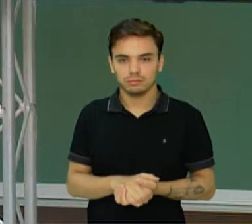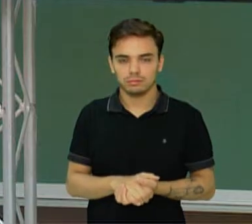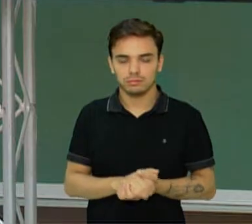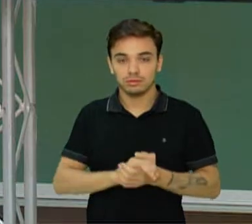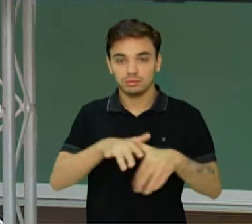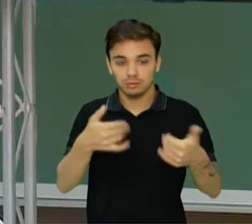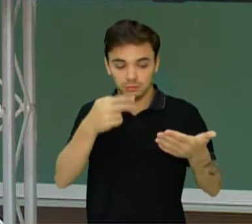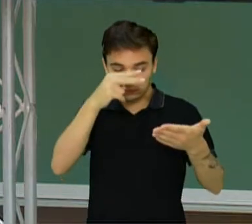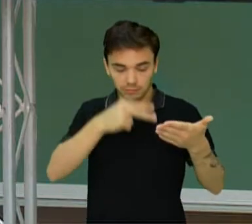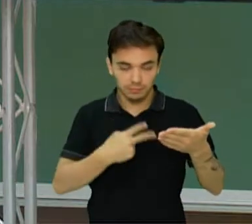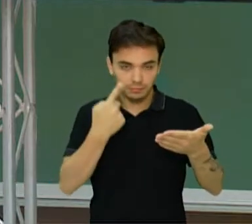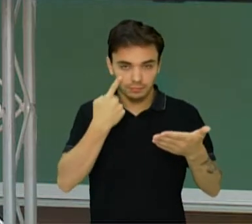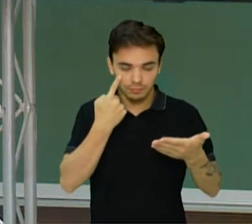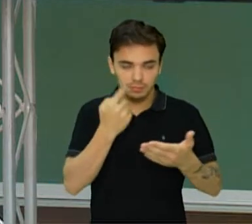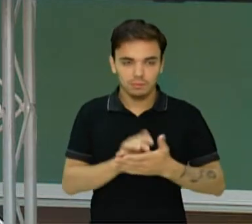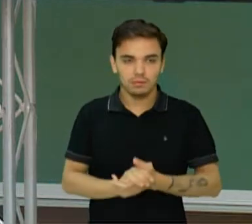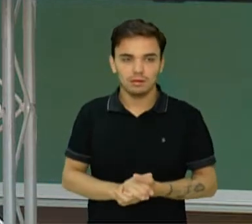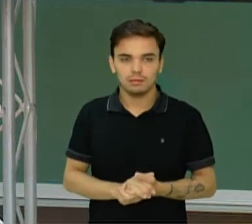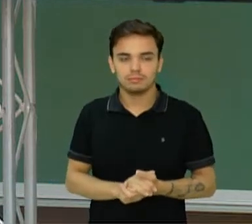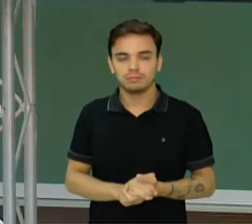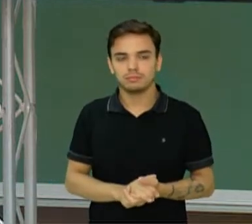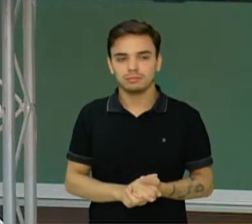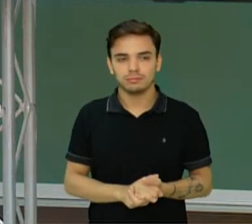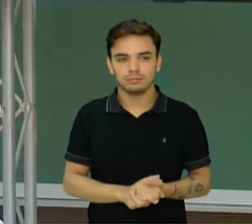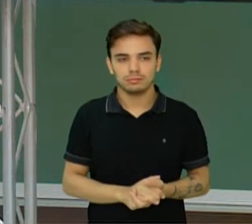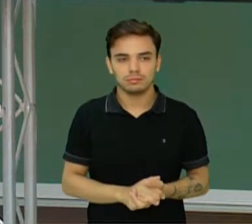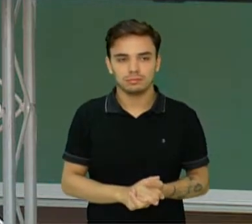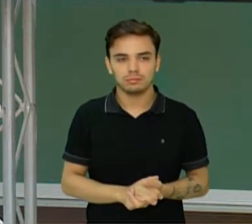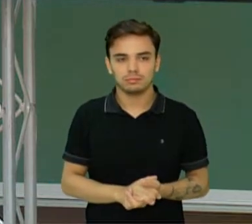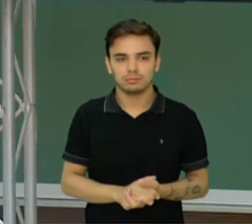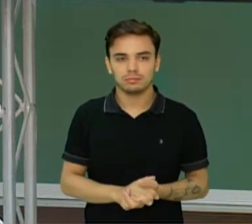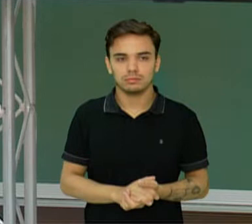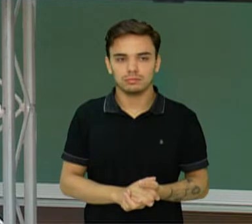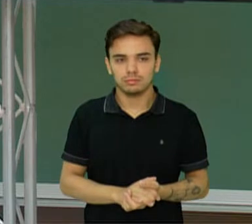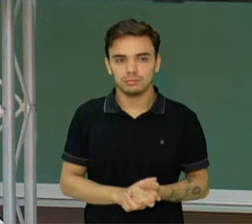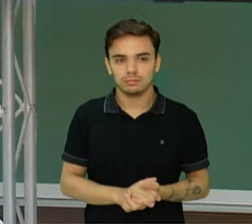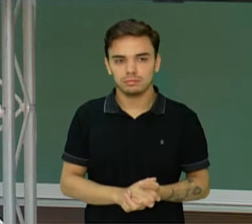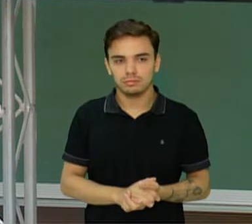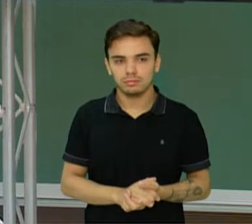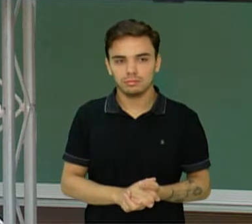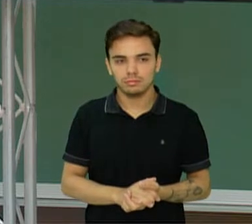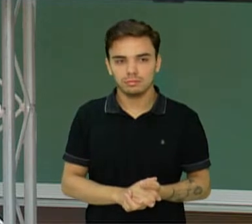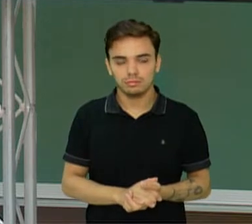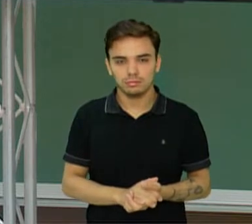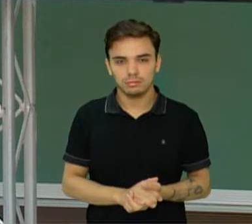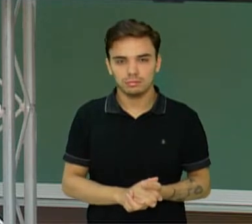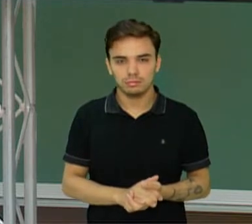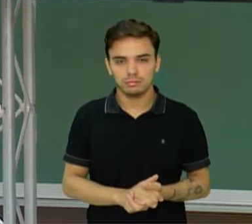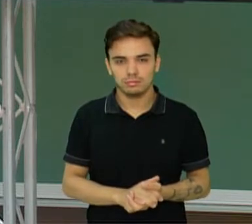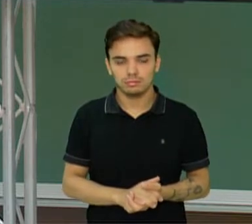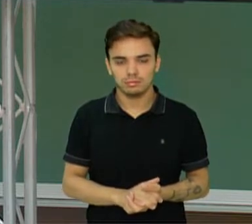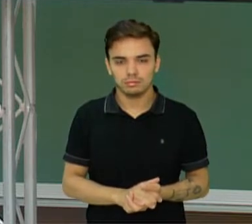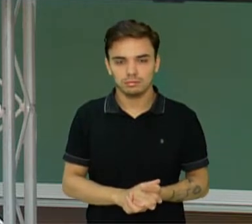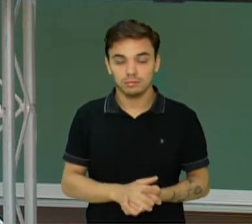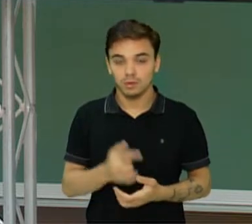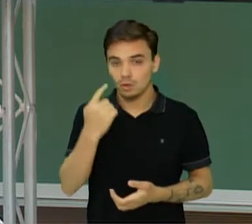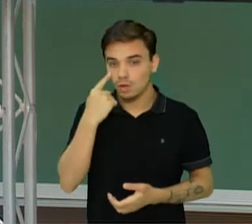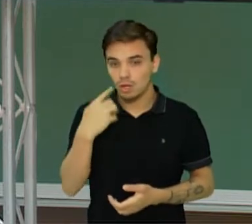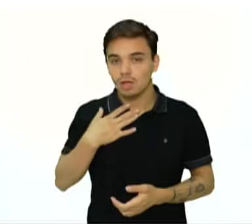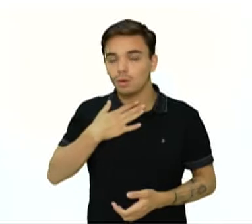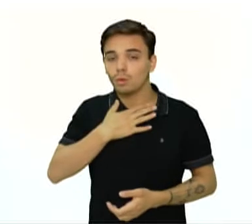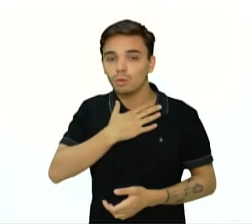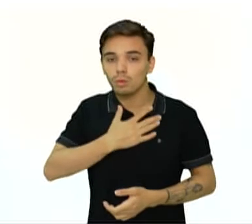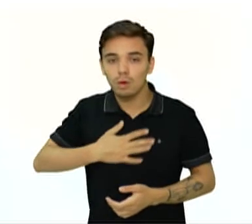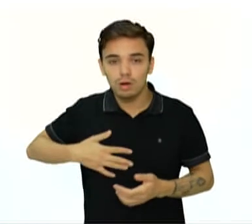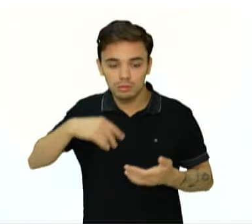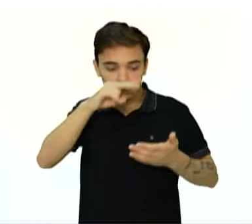Vamos conferir então. I like to read books that make me think about society. Eu gosto de ler livros